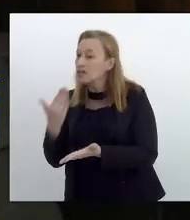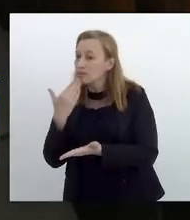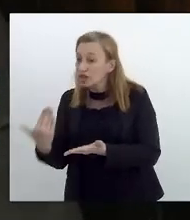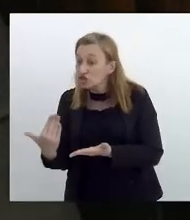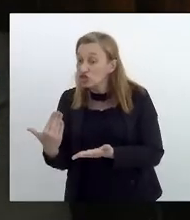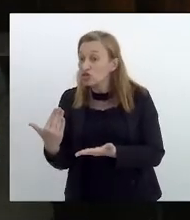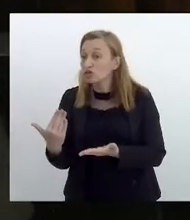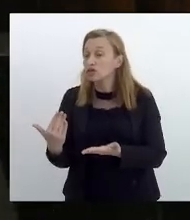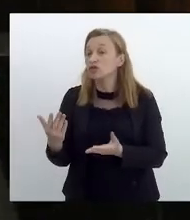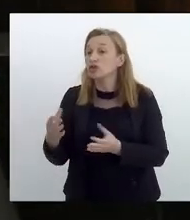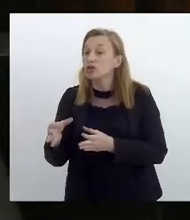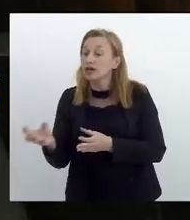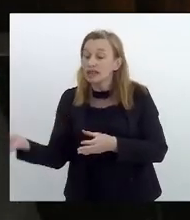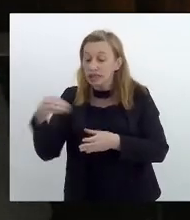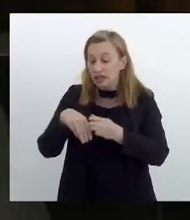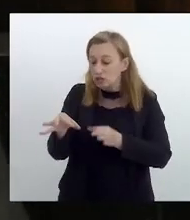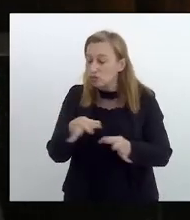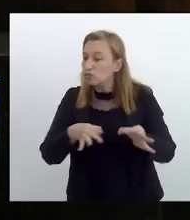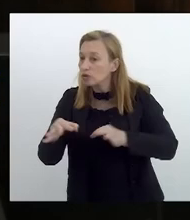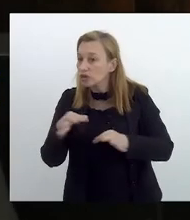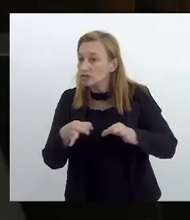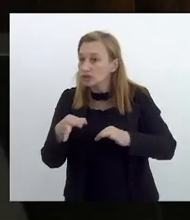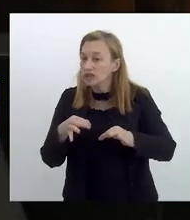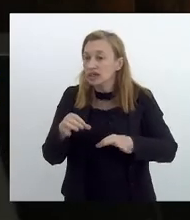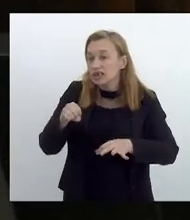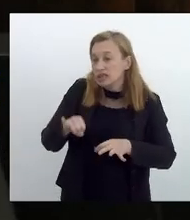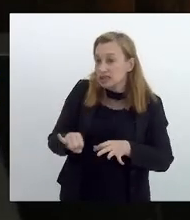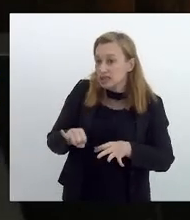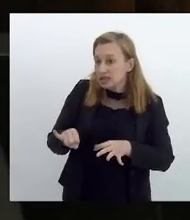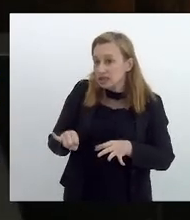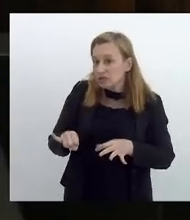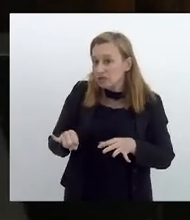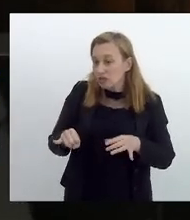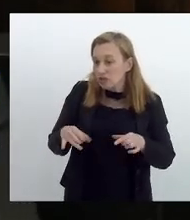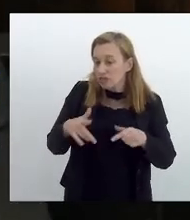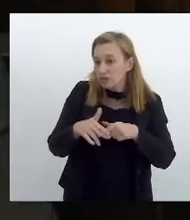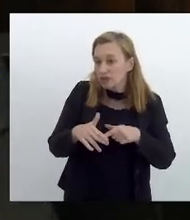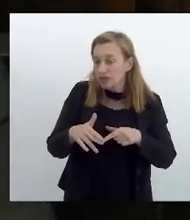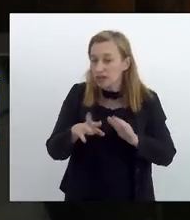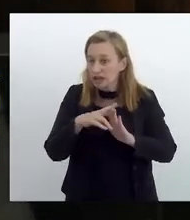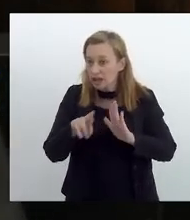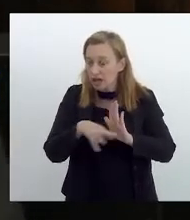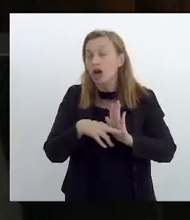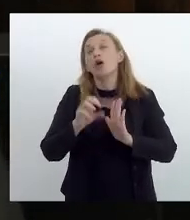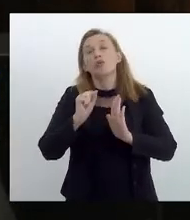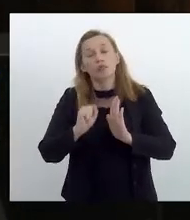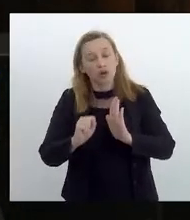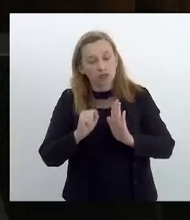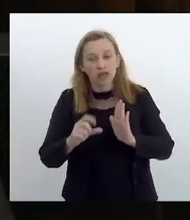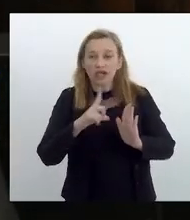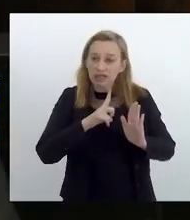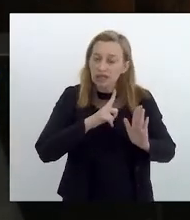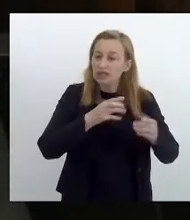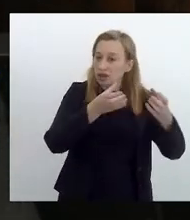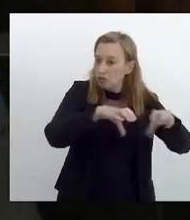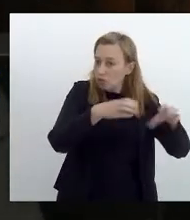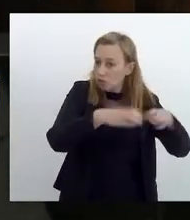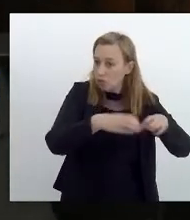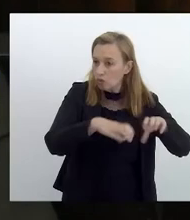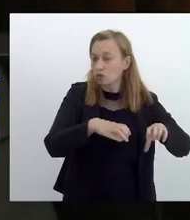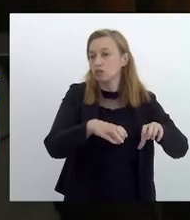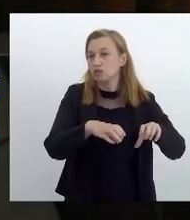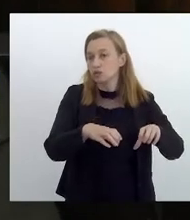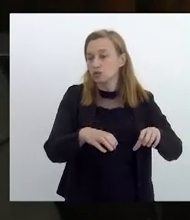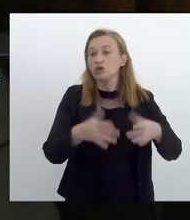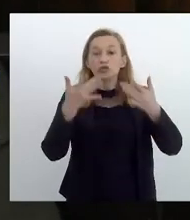plano porque Se isso for exceção à regra poderá haver o concurso da